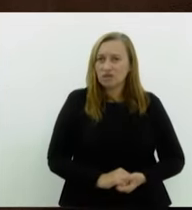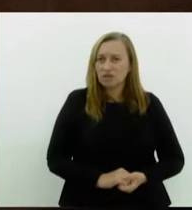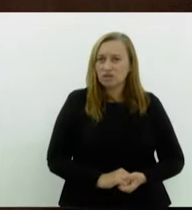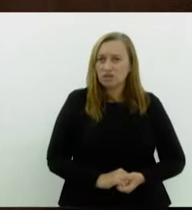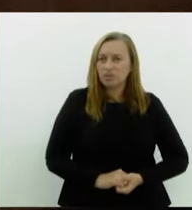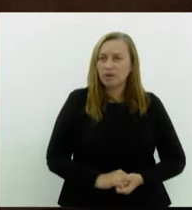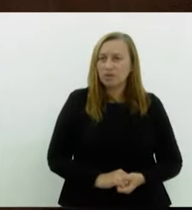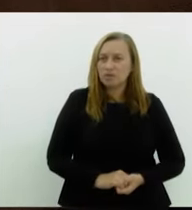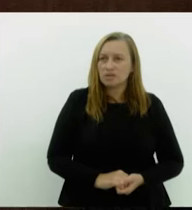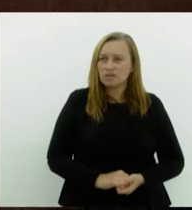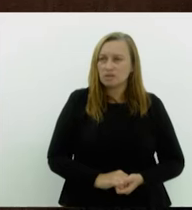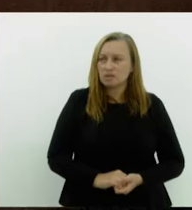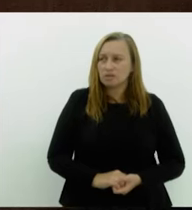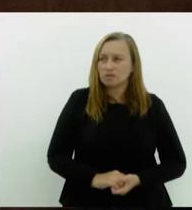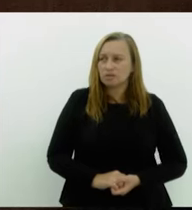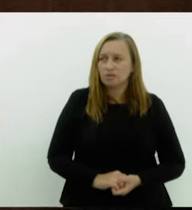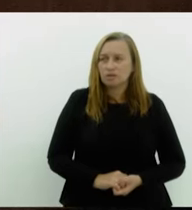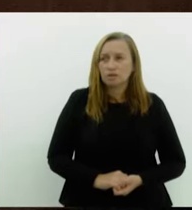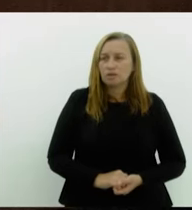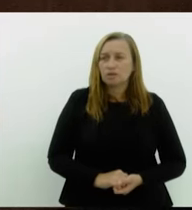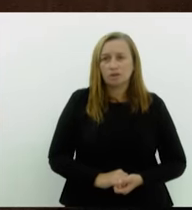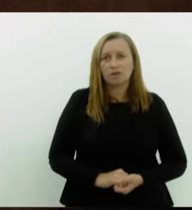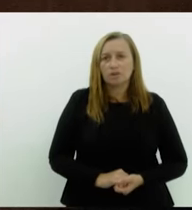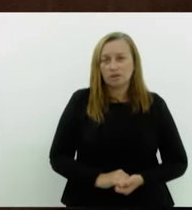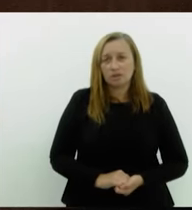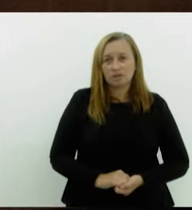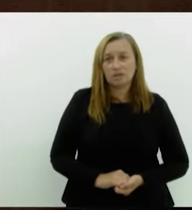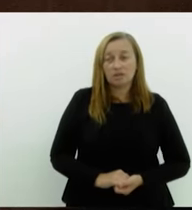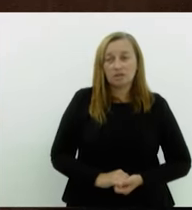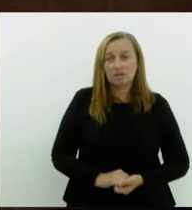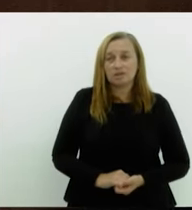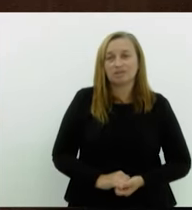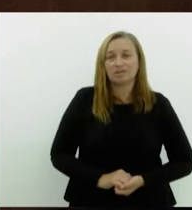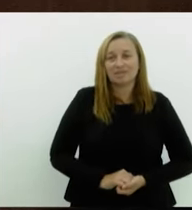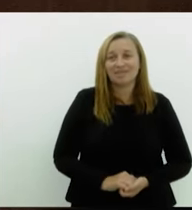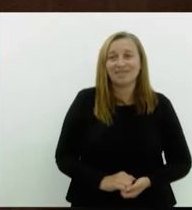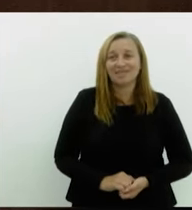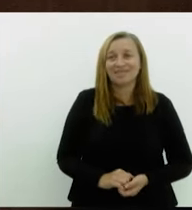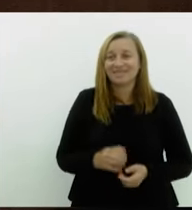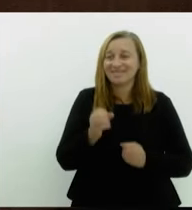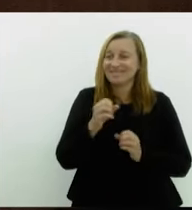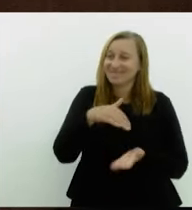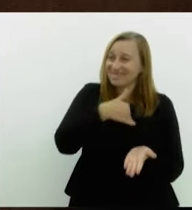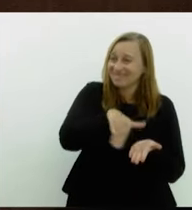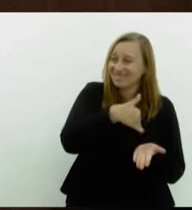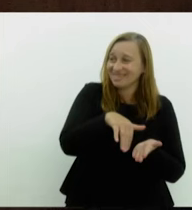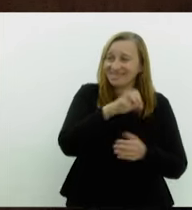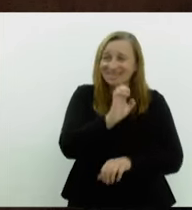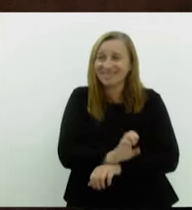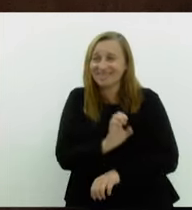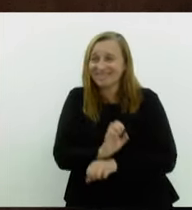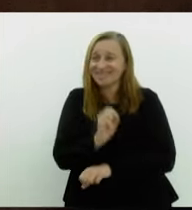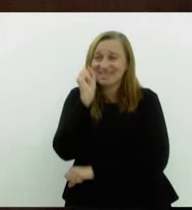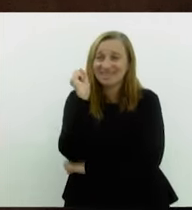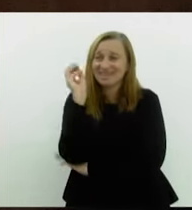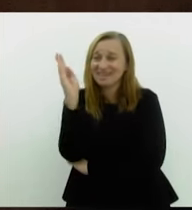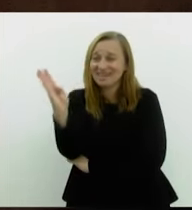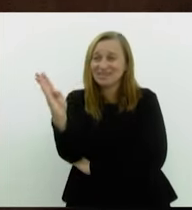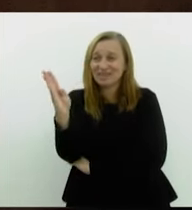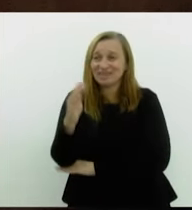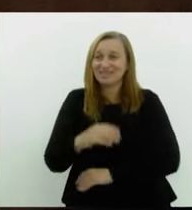que quando na Secretaria Estadual do Ambiente, nós durante alguns